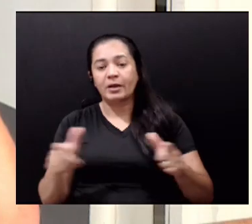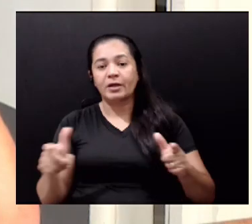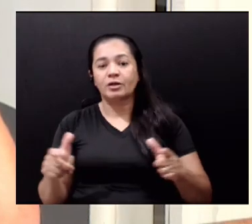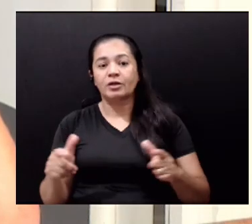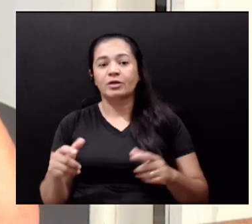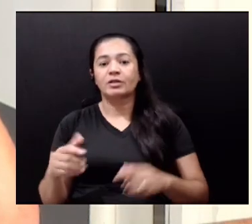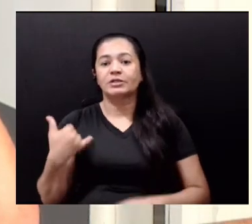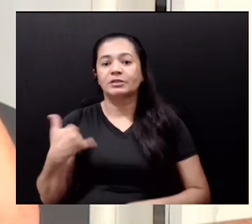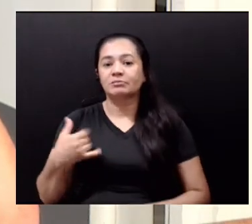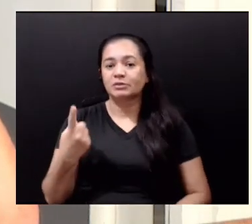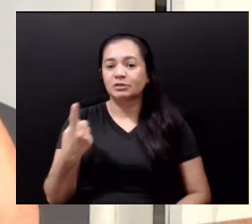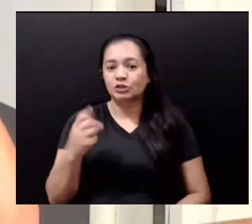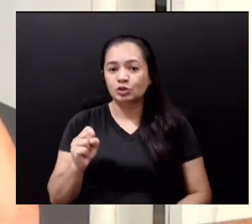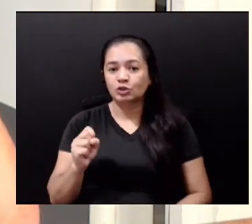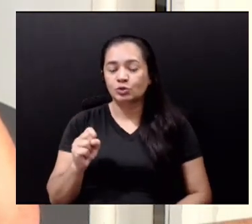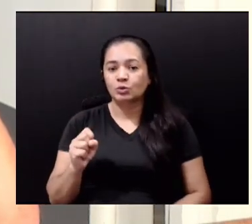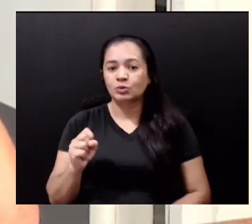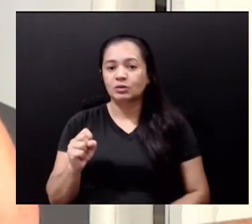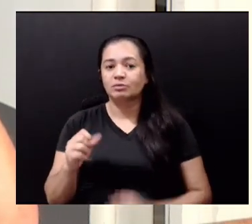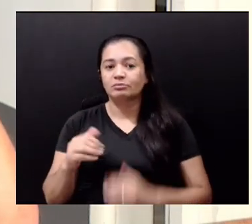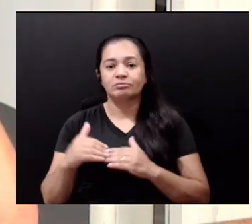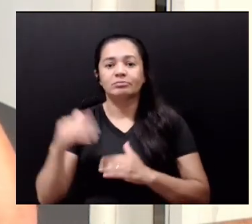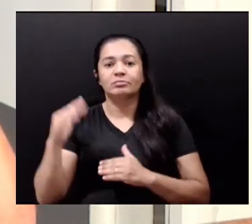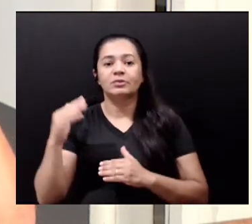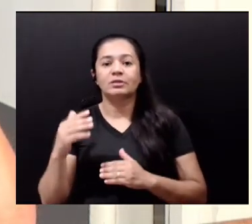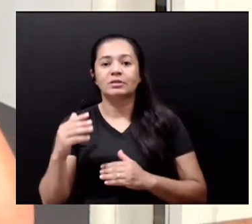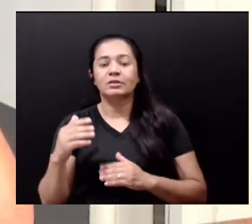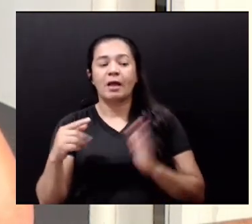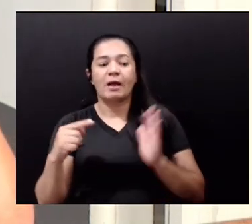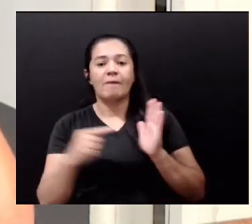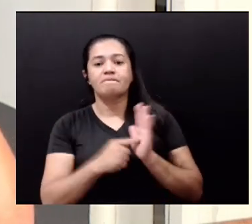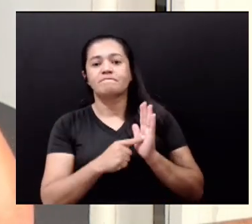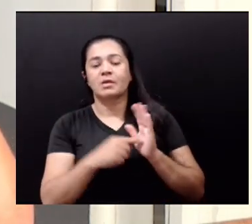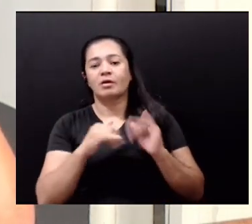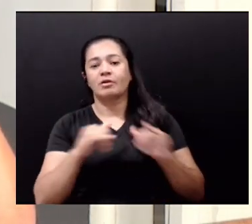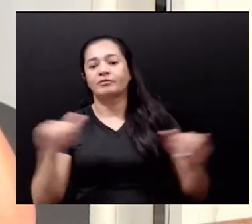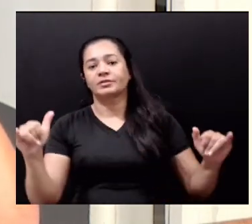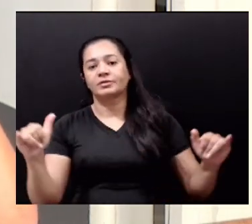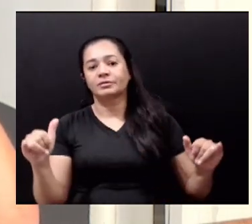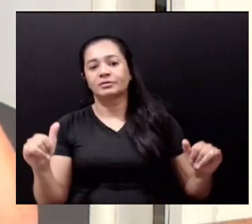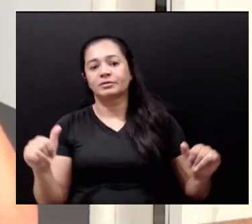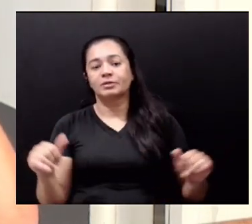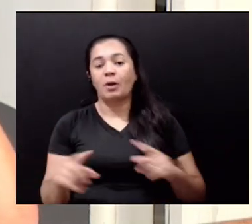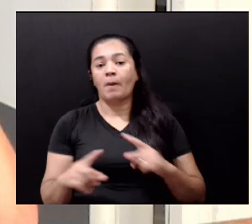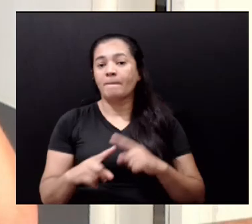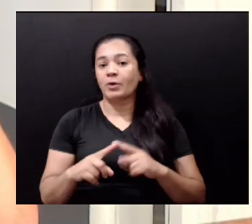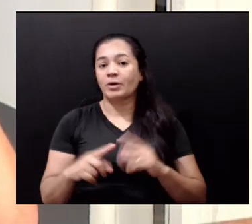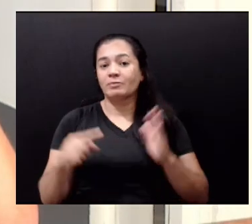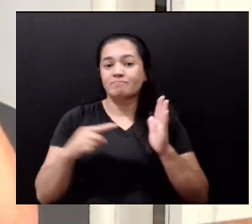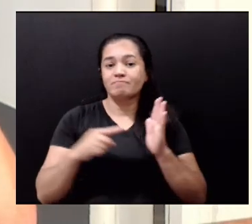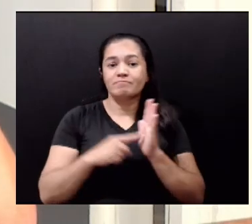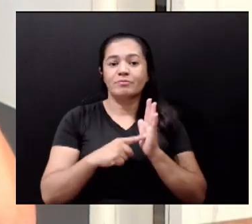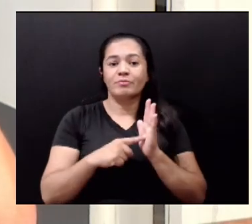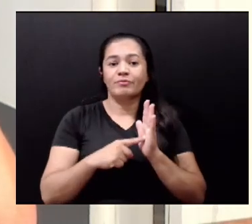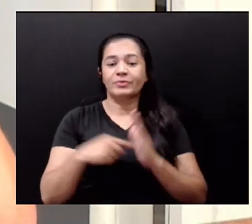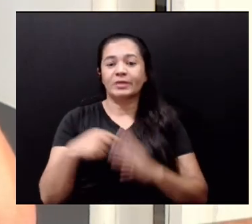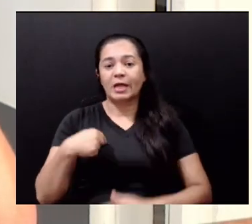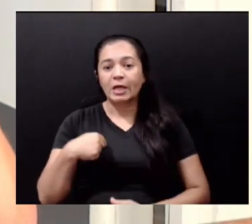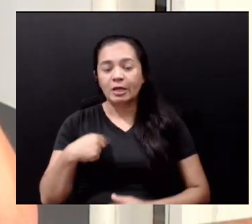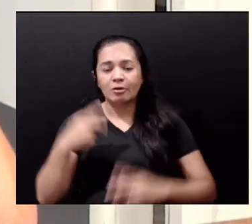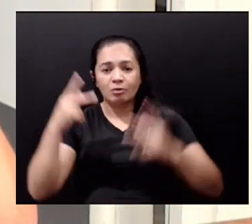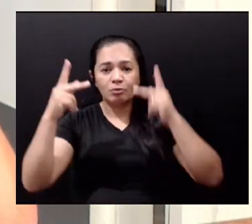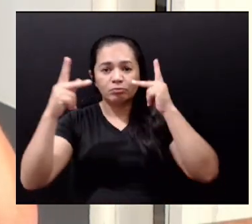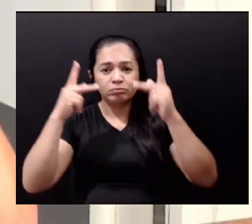de 18 anos, para poder fazer essa denúncia. E que fazer essa denúncia, né, eu como psicóloga, meu